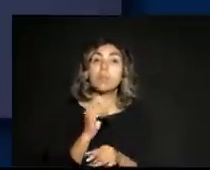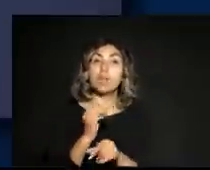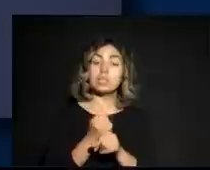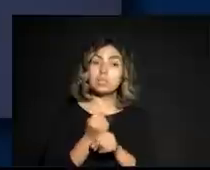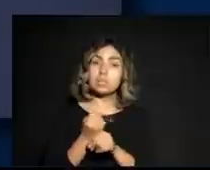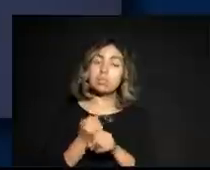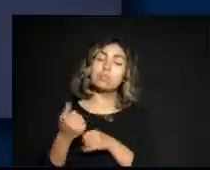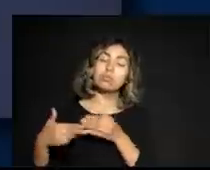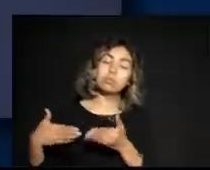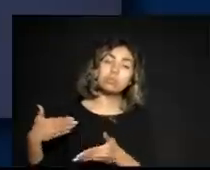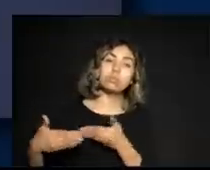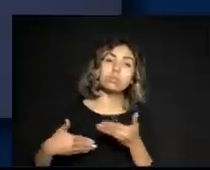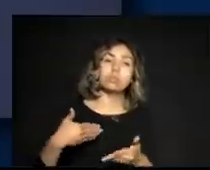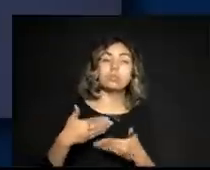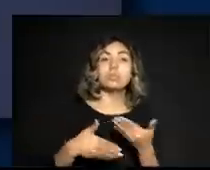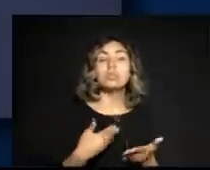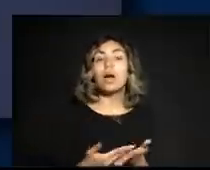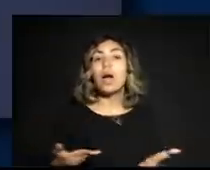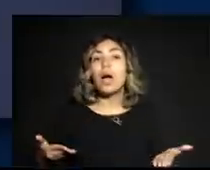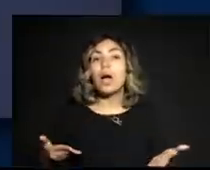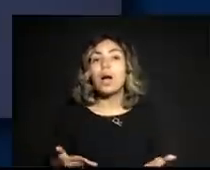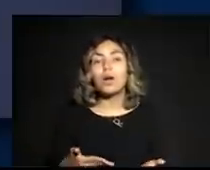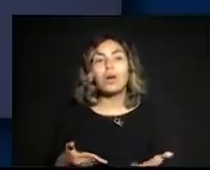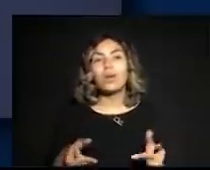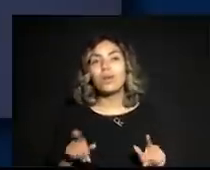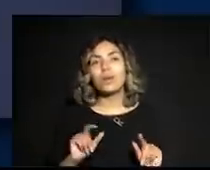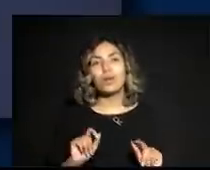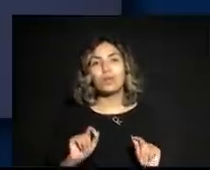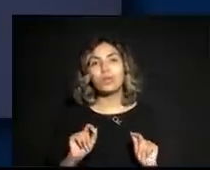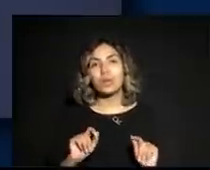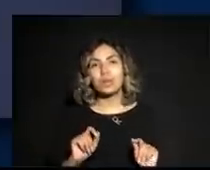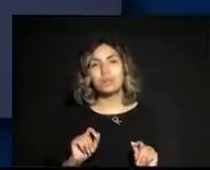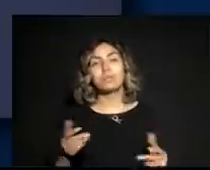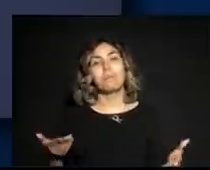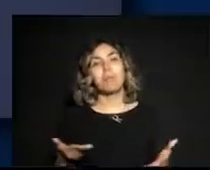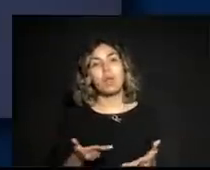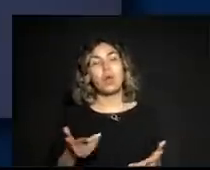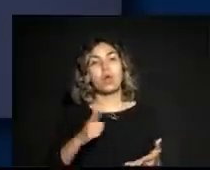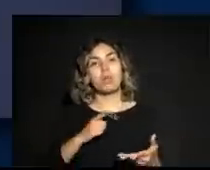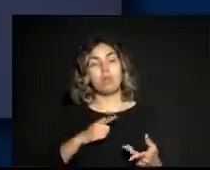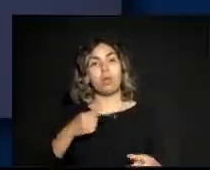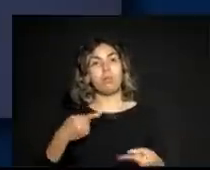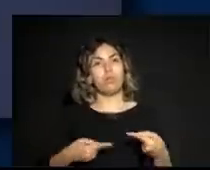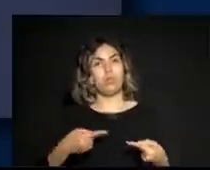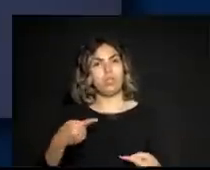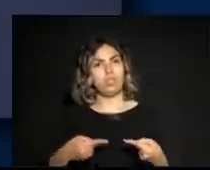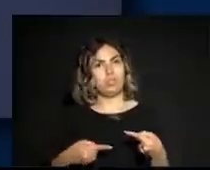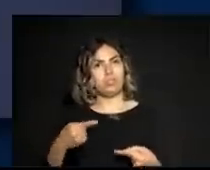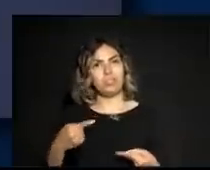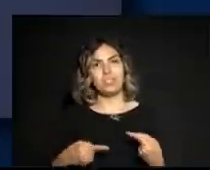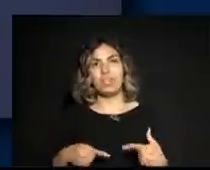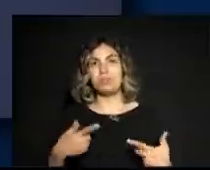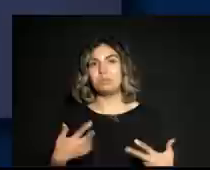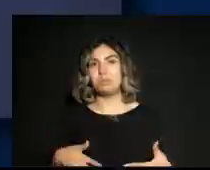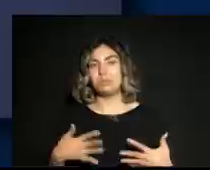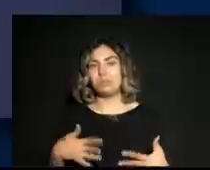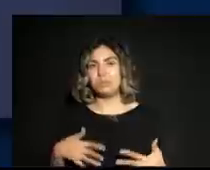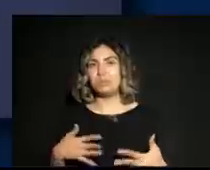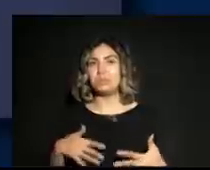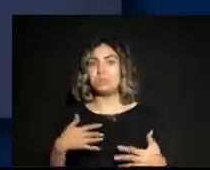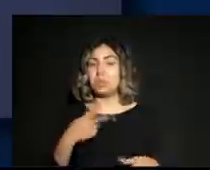anos e agora não estamos estamos no meio de um círculo de política monetária apertada né no Brasil nos Estados Unidos